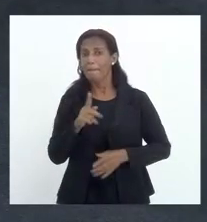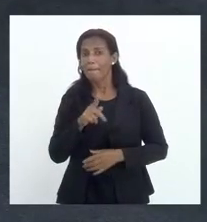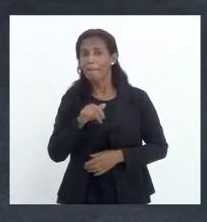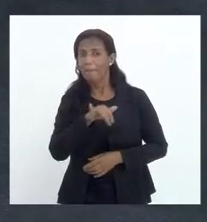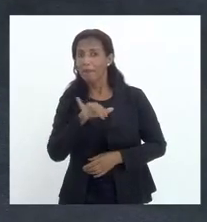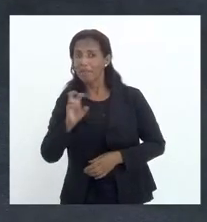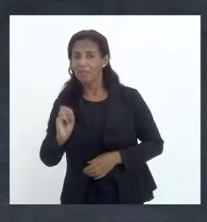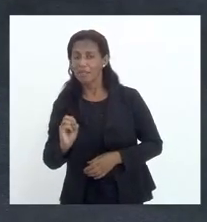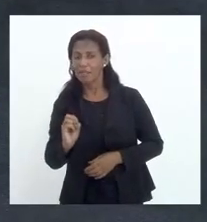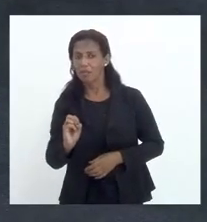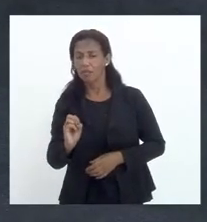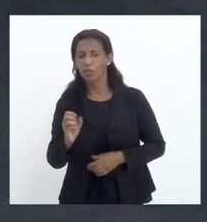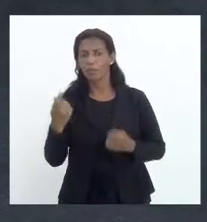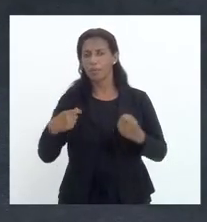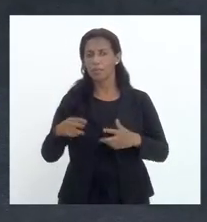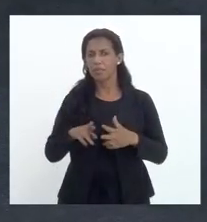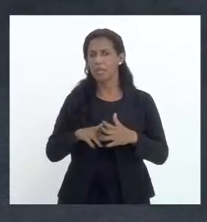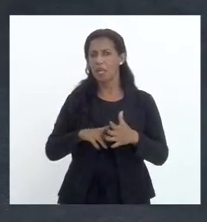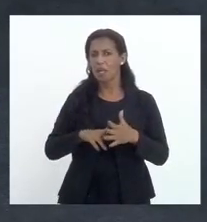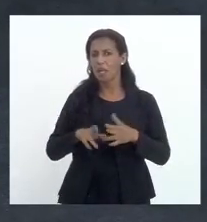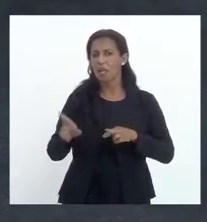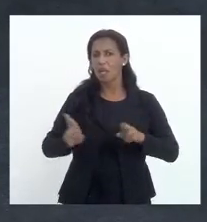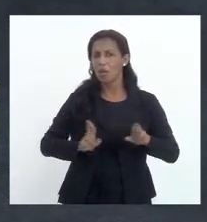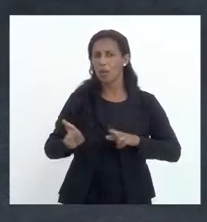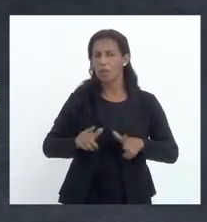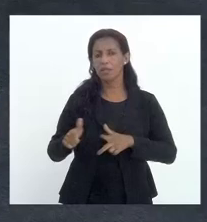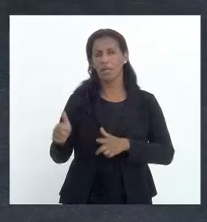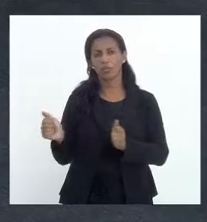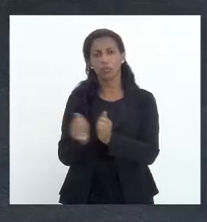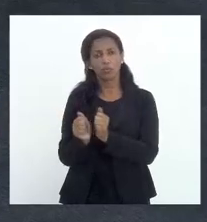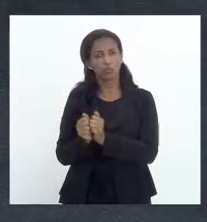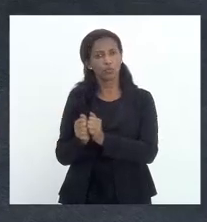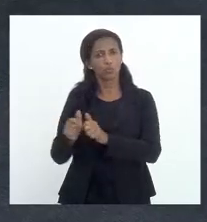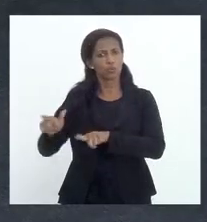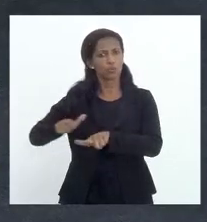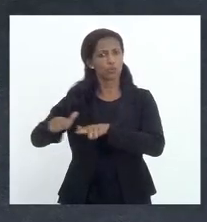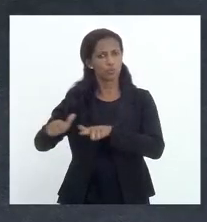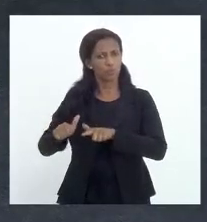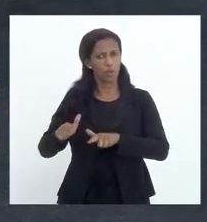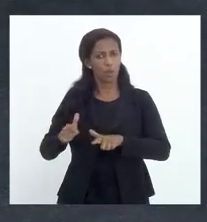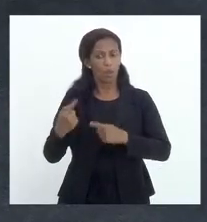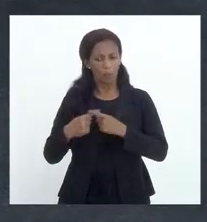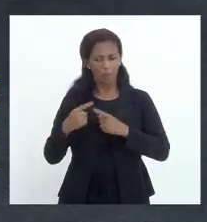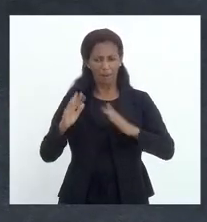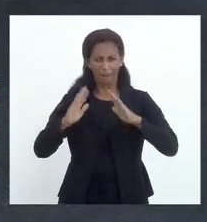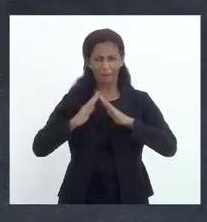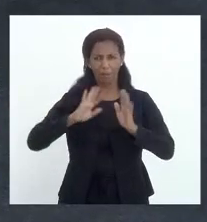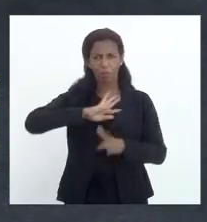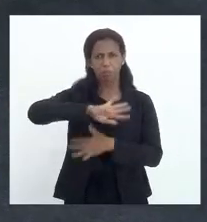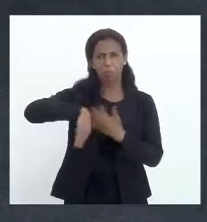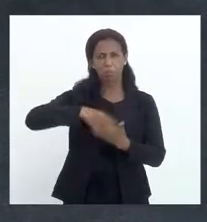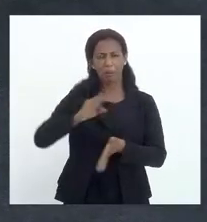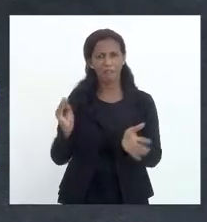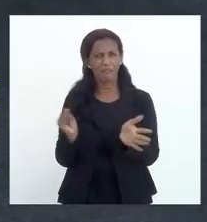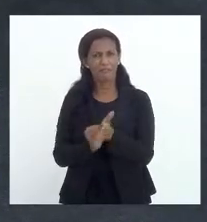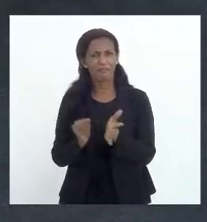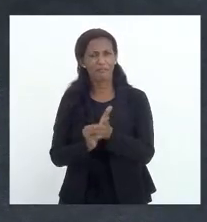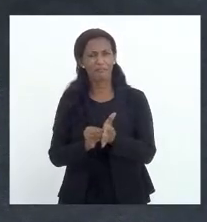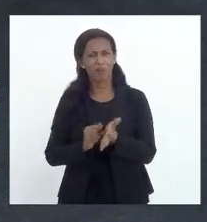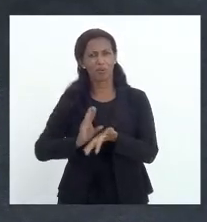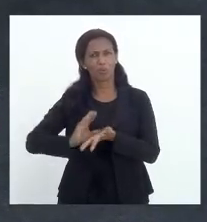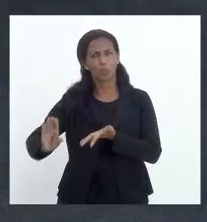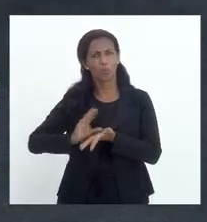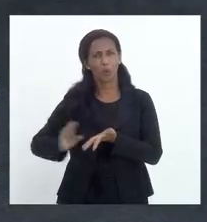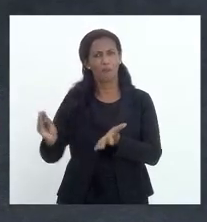regularizado com o servidor, porque a nossa casa, a casa do servidor público, está desorganizada com essa falta de recurso, com essa